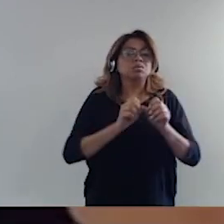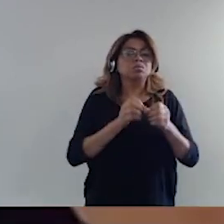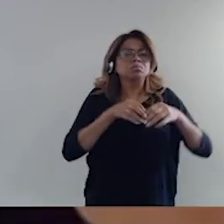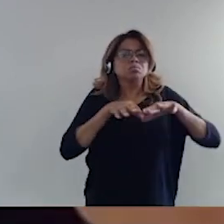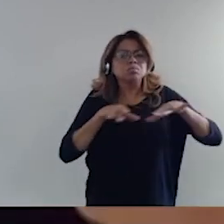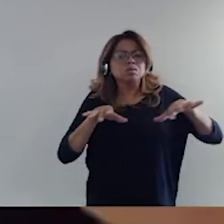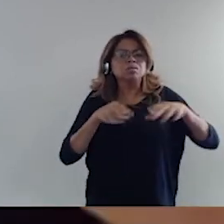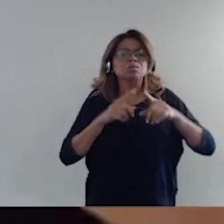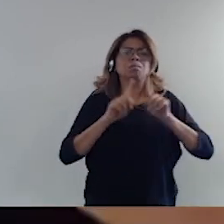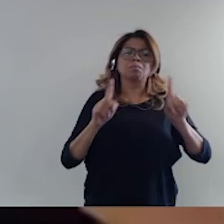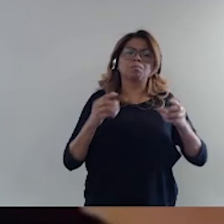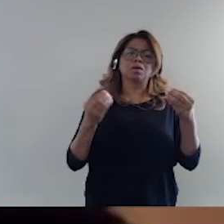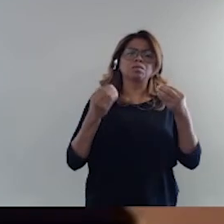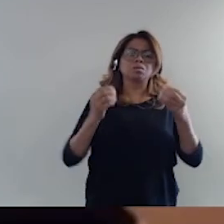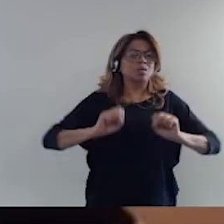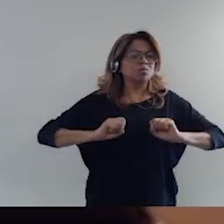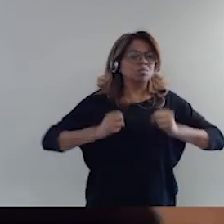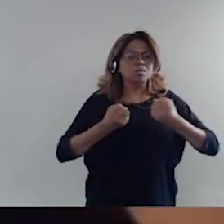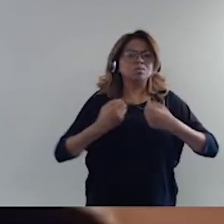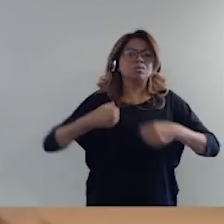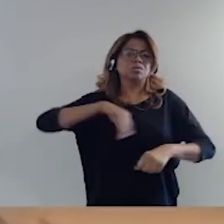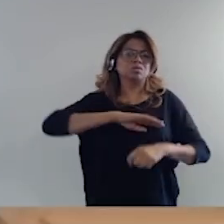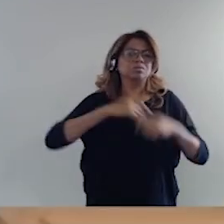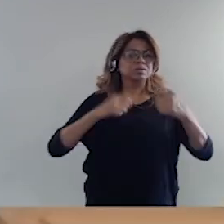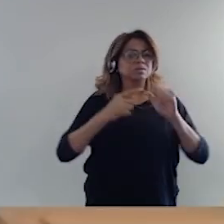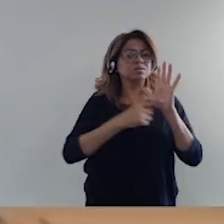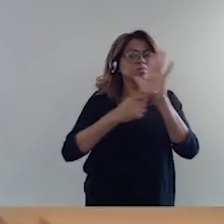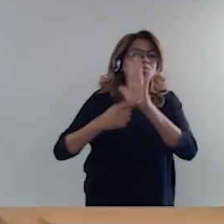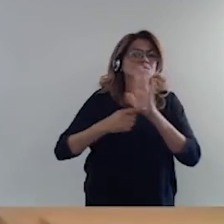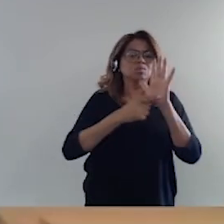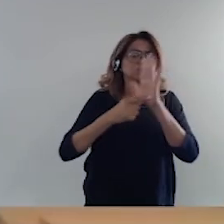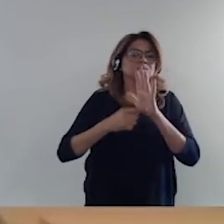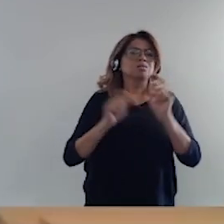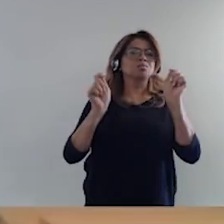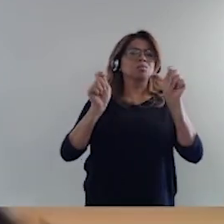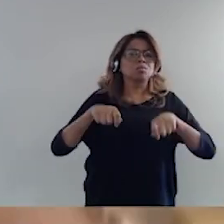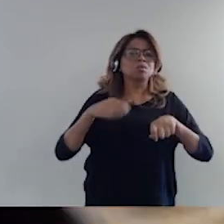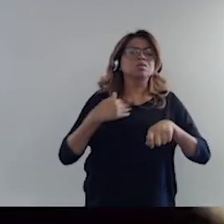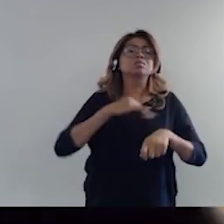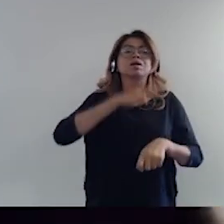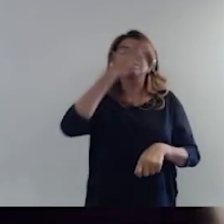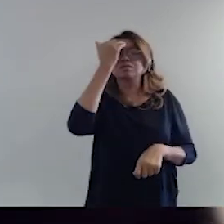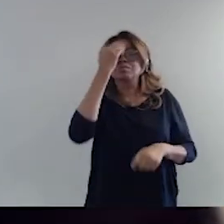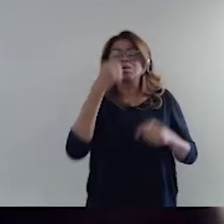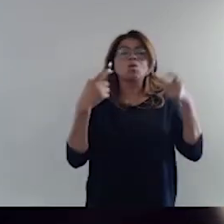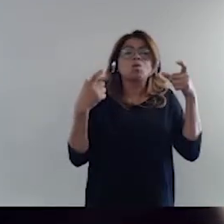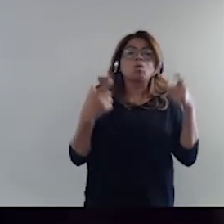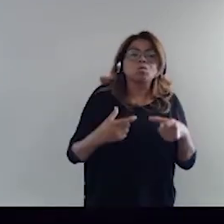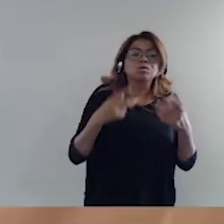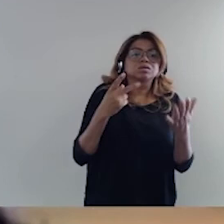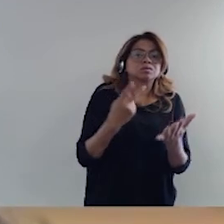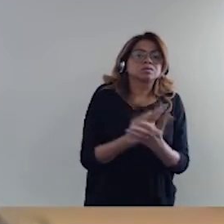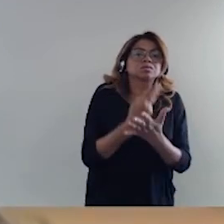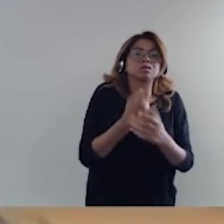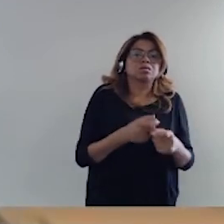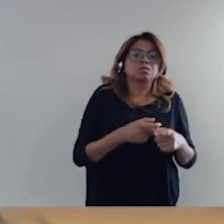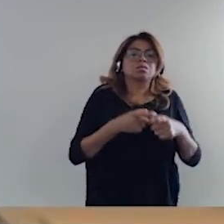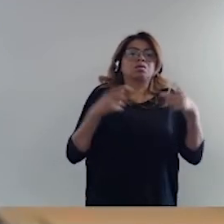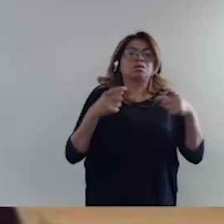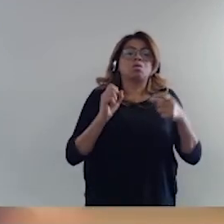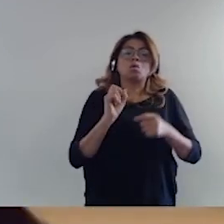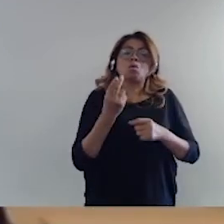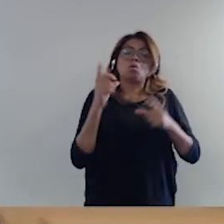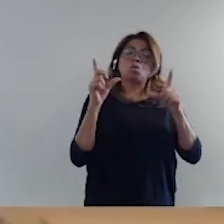que precisa de tanta transparência quanto possível, inclusive para saber onde ela está aumentando, onde ela